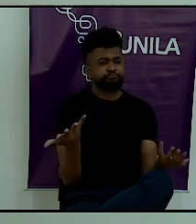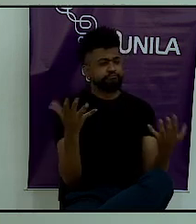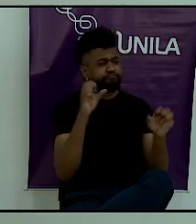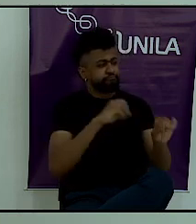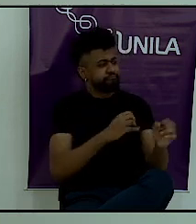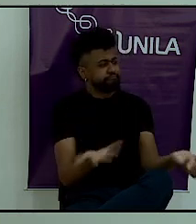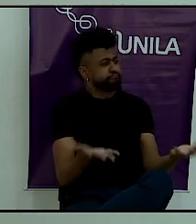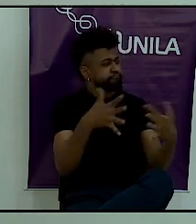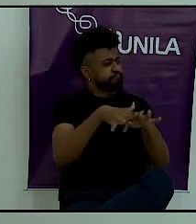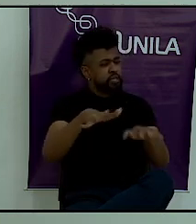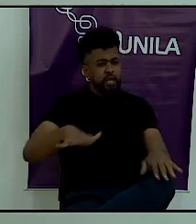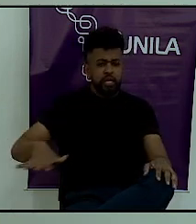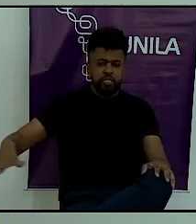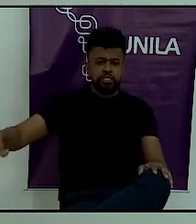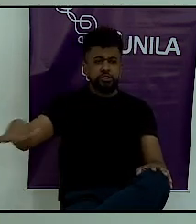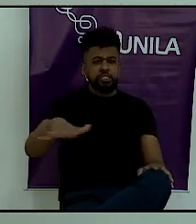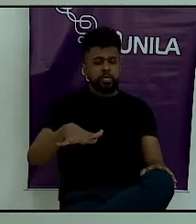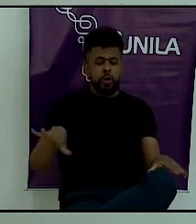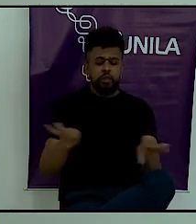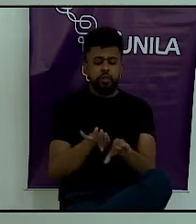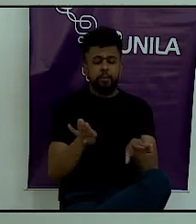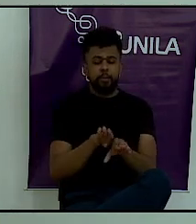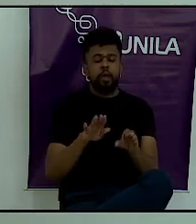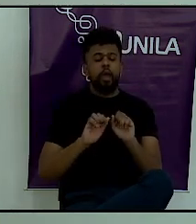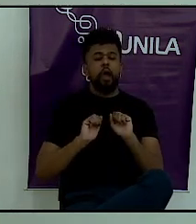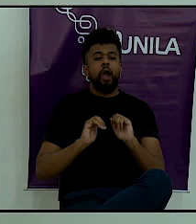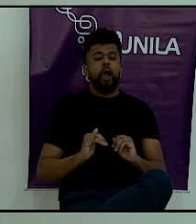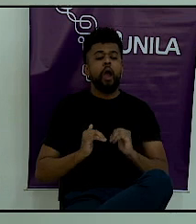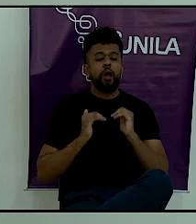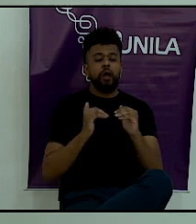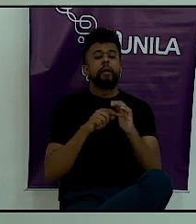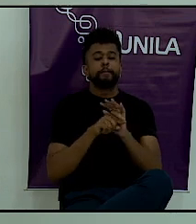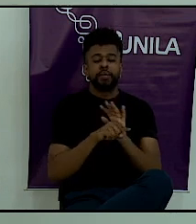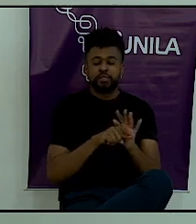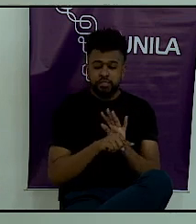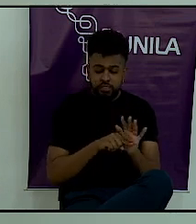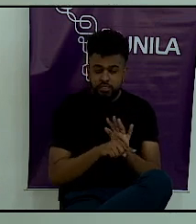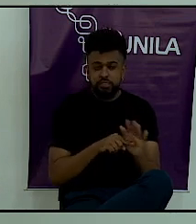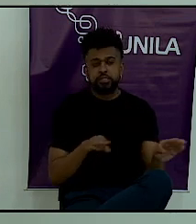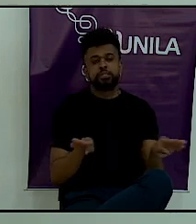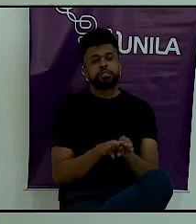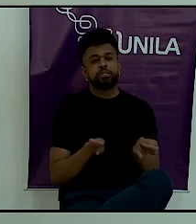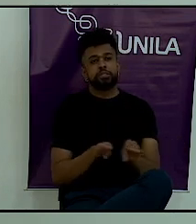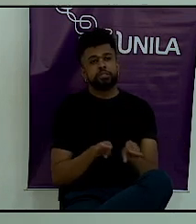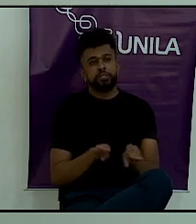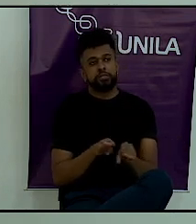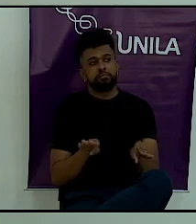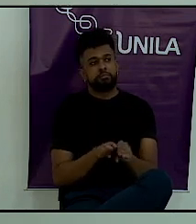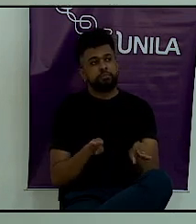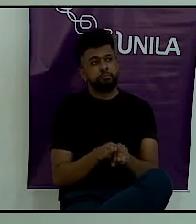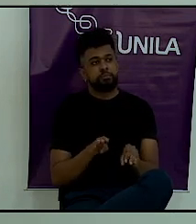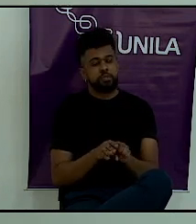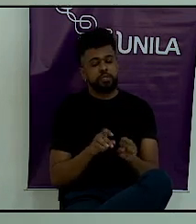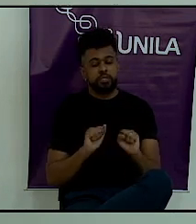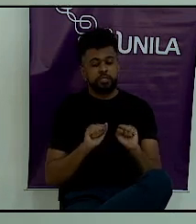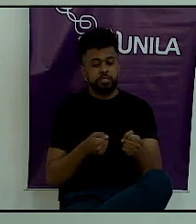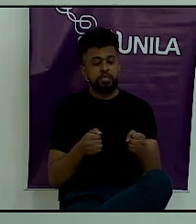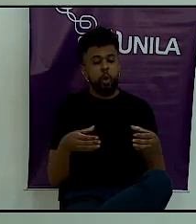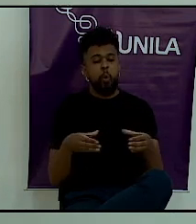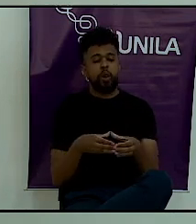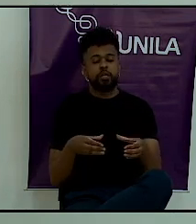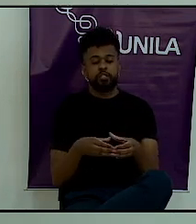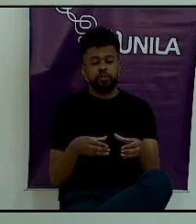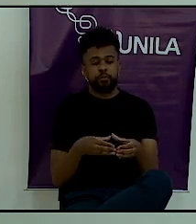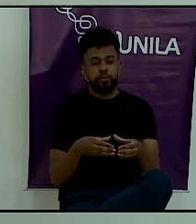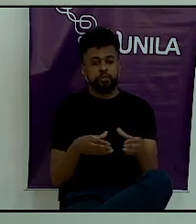na região, além de agregar pesquisas e também incidir